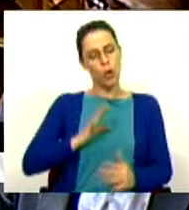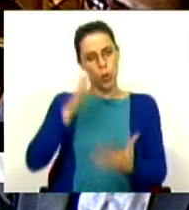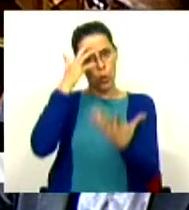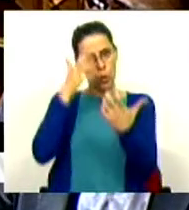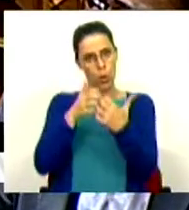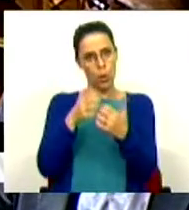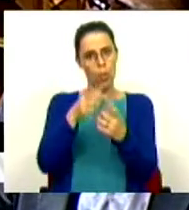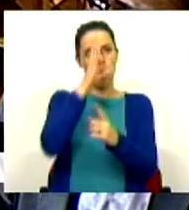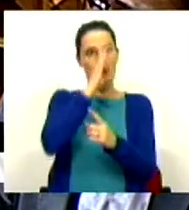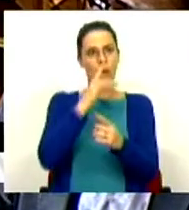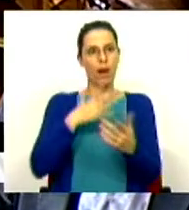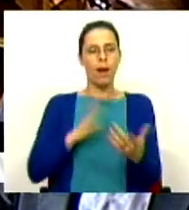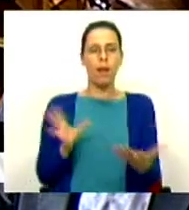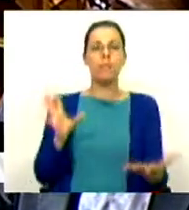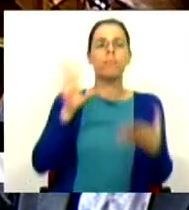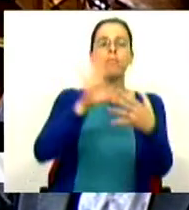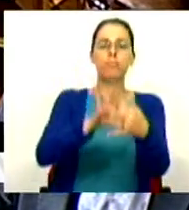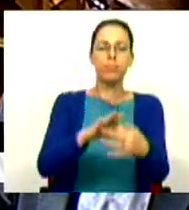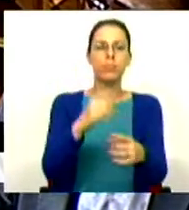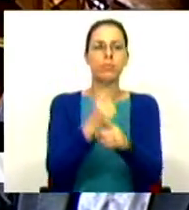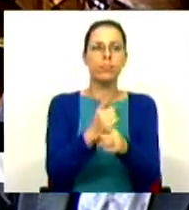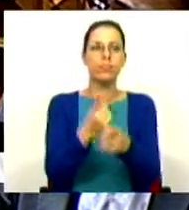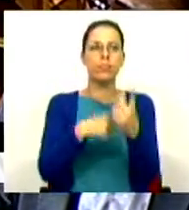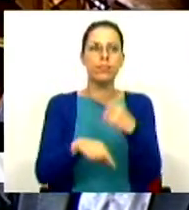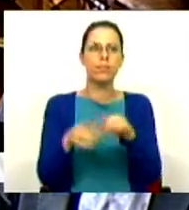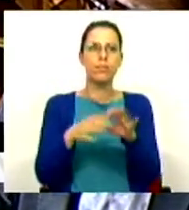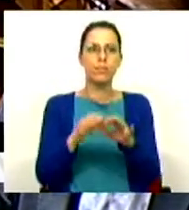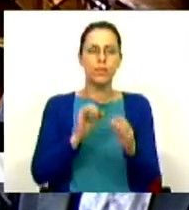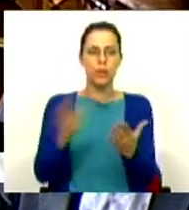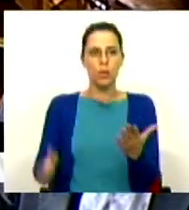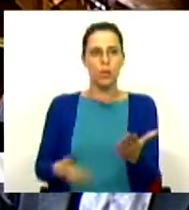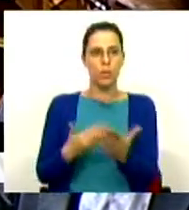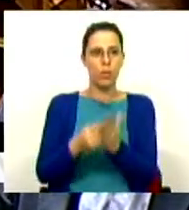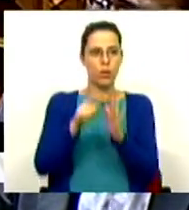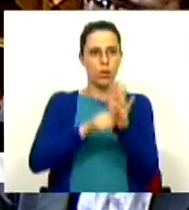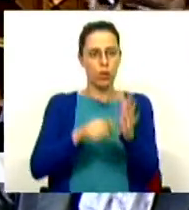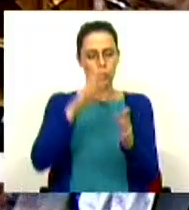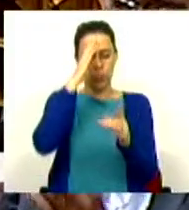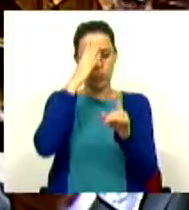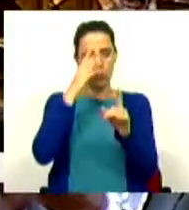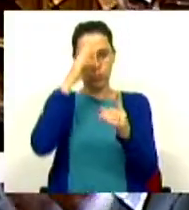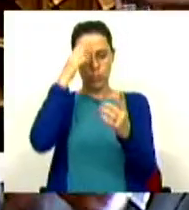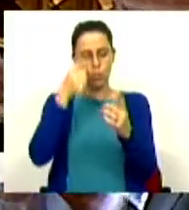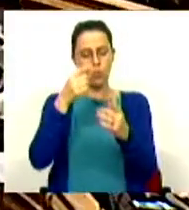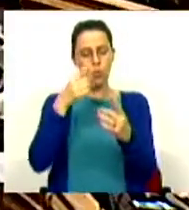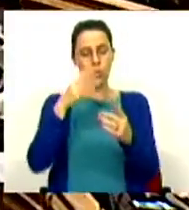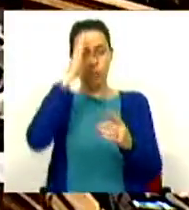que o Governo também se quer agora associar com a apresentação da sua proposta do Estatuto Combatente. Obrigado.